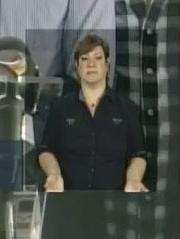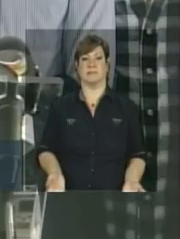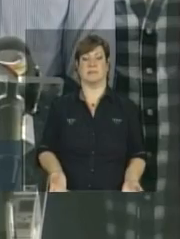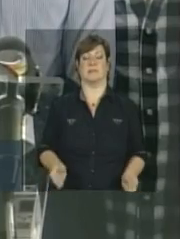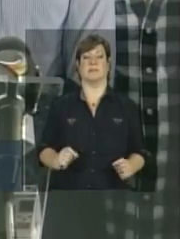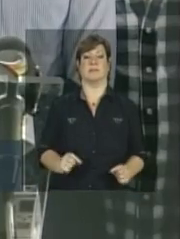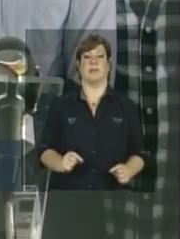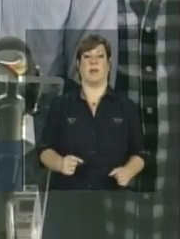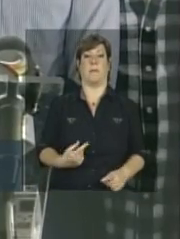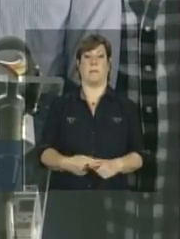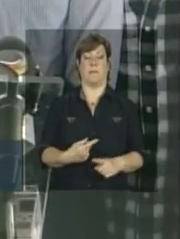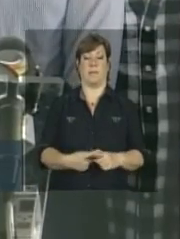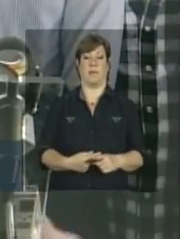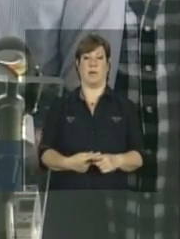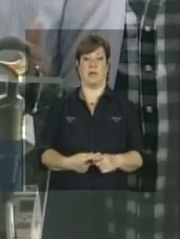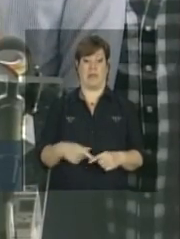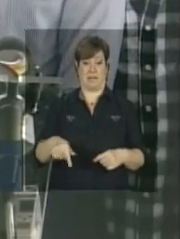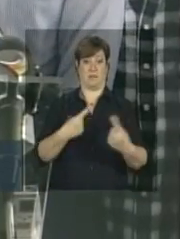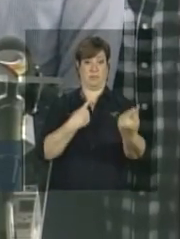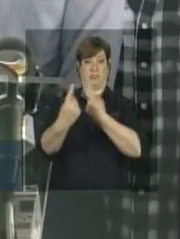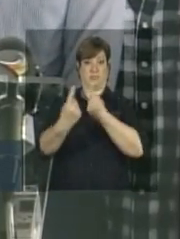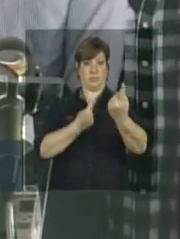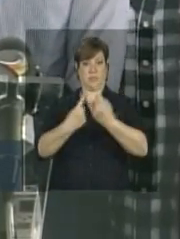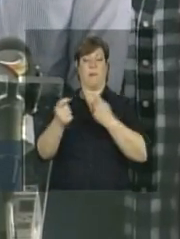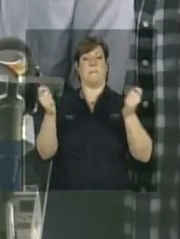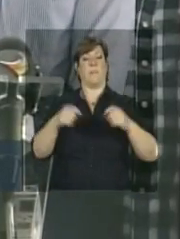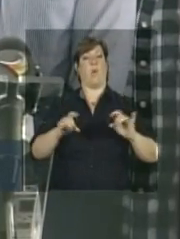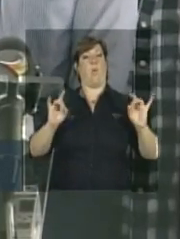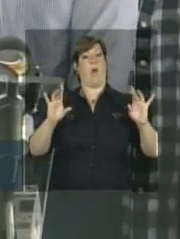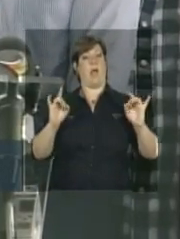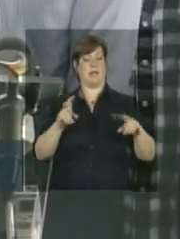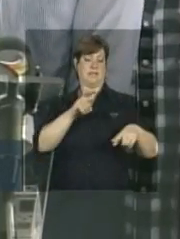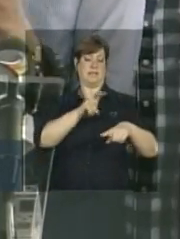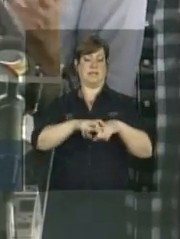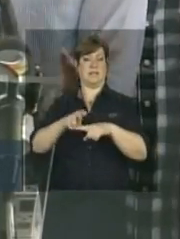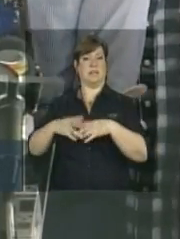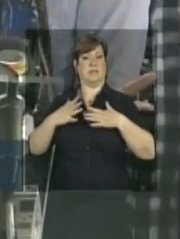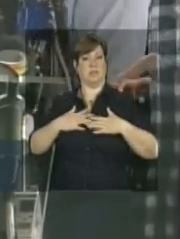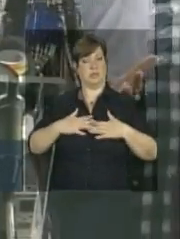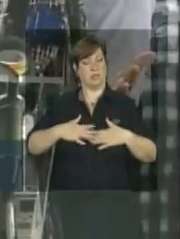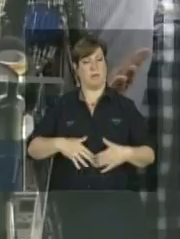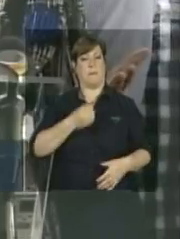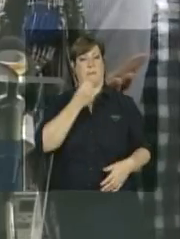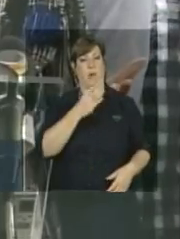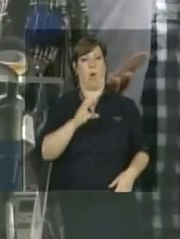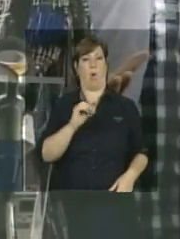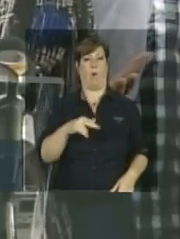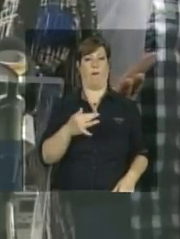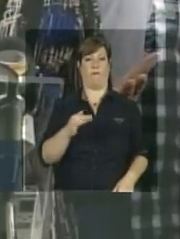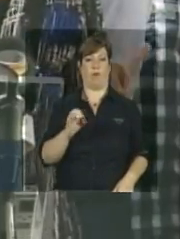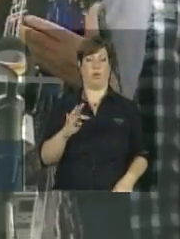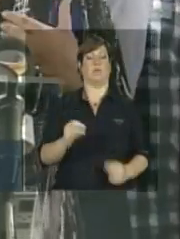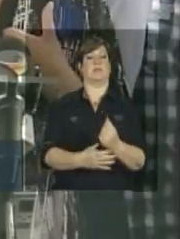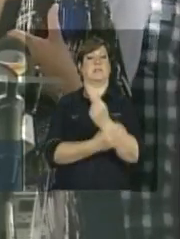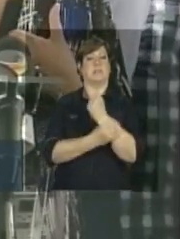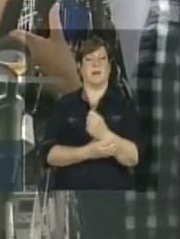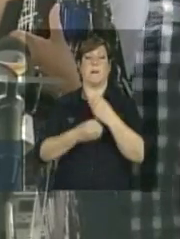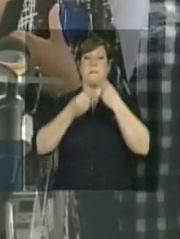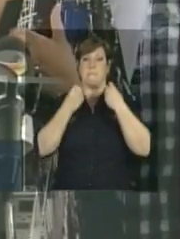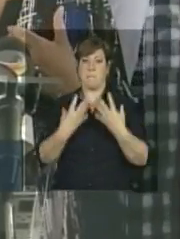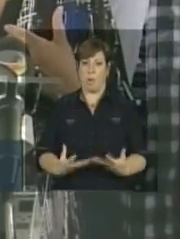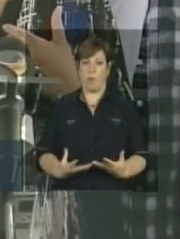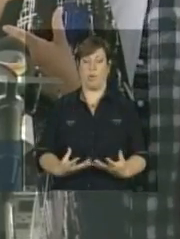Então, o transporte de massa pode ser feito com qualidade, com maior segurança,